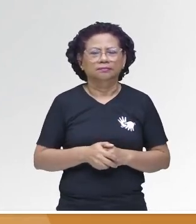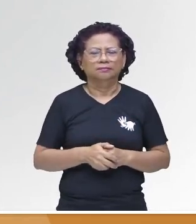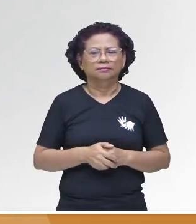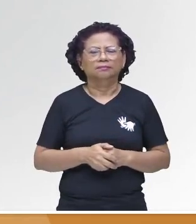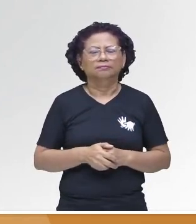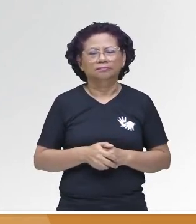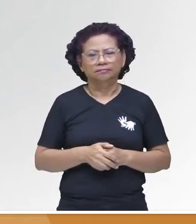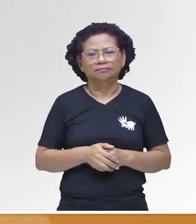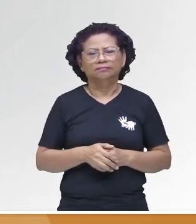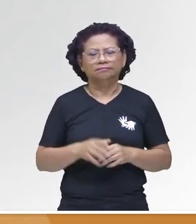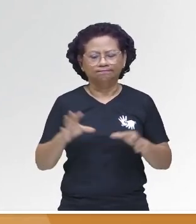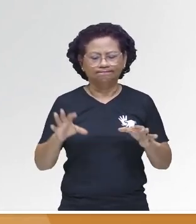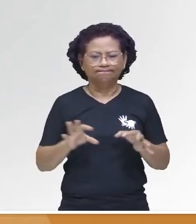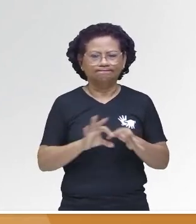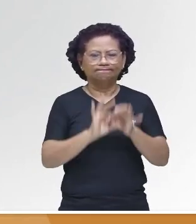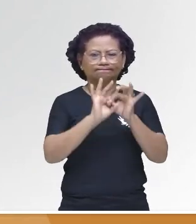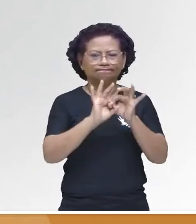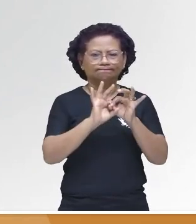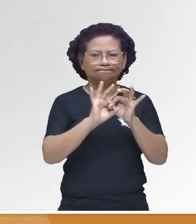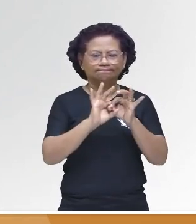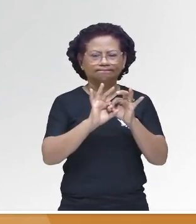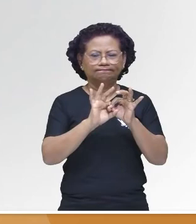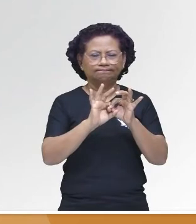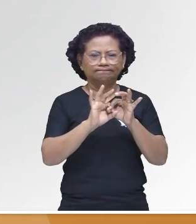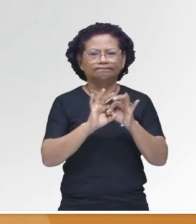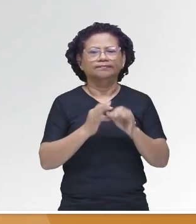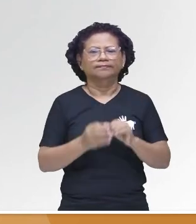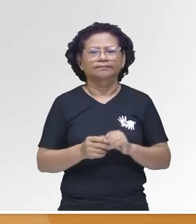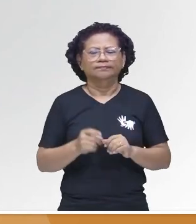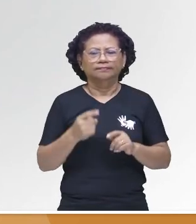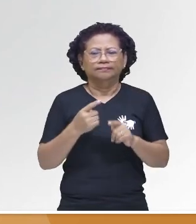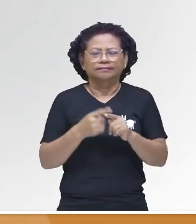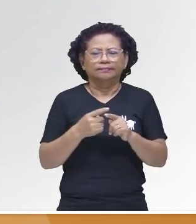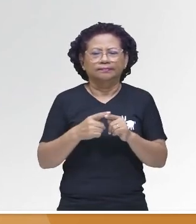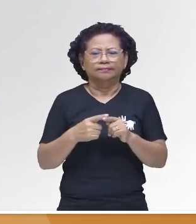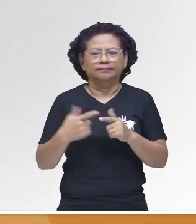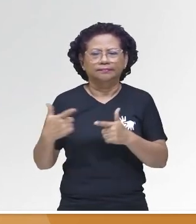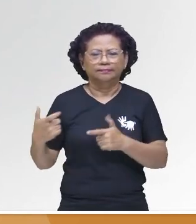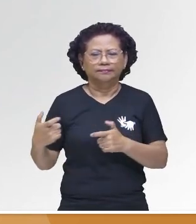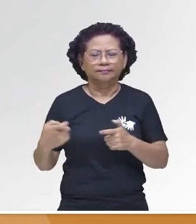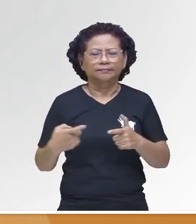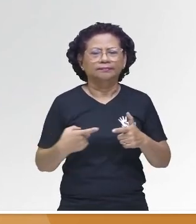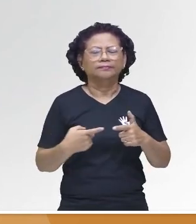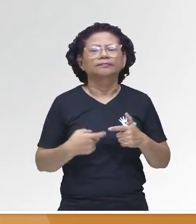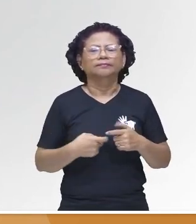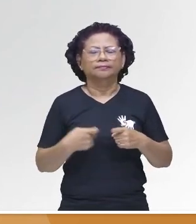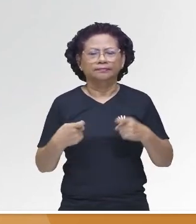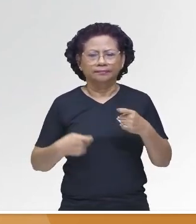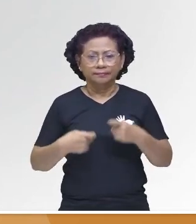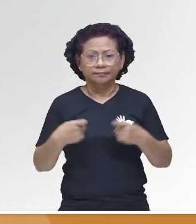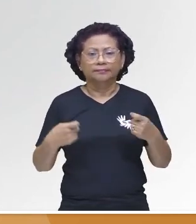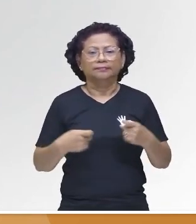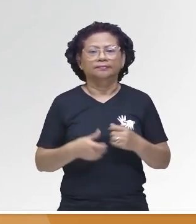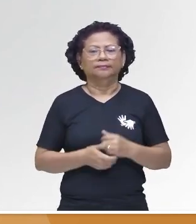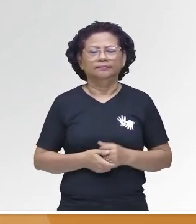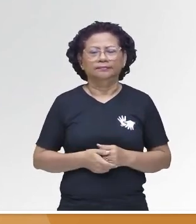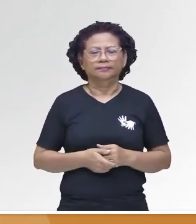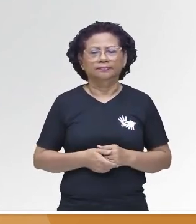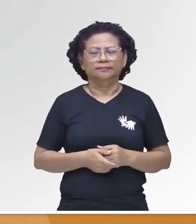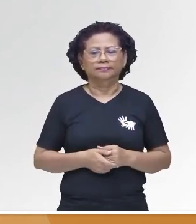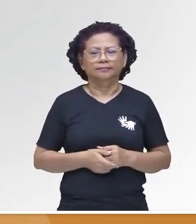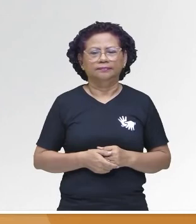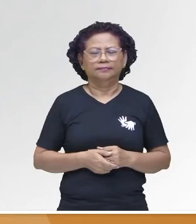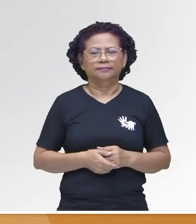muito vantajoso para os farroupilhas. Receberam ampla anistia, ou seja, o que é anistia? A palavra anistia significa perdão para